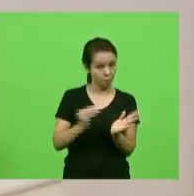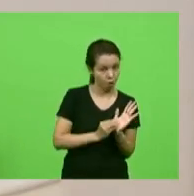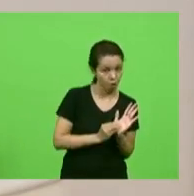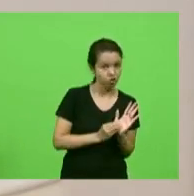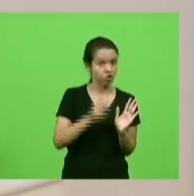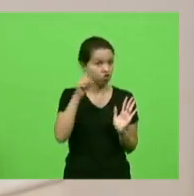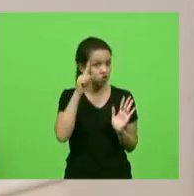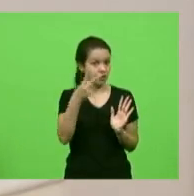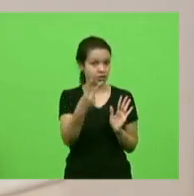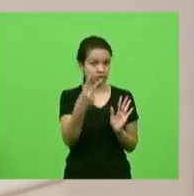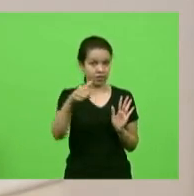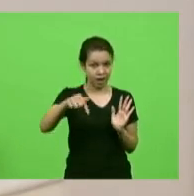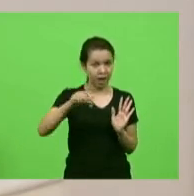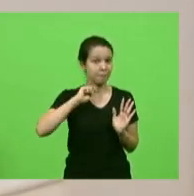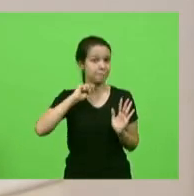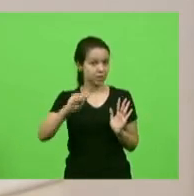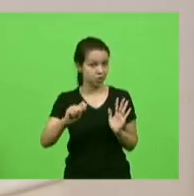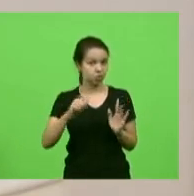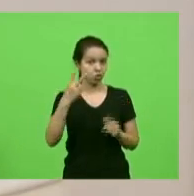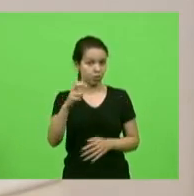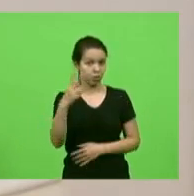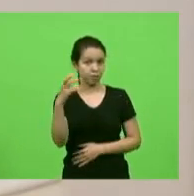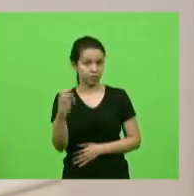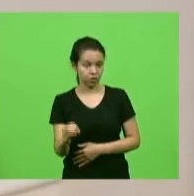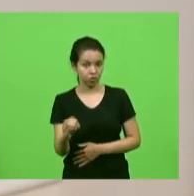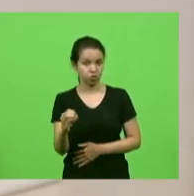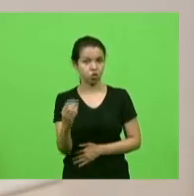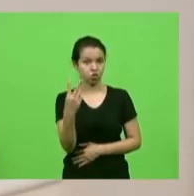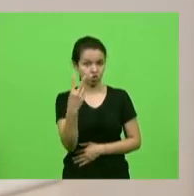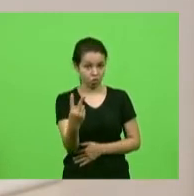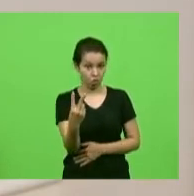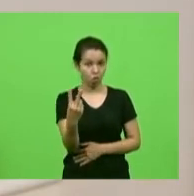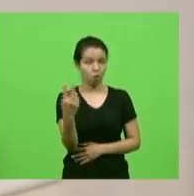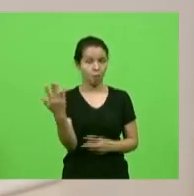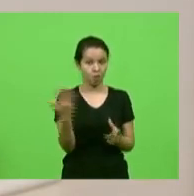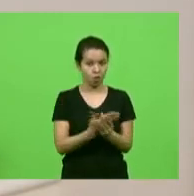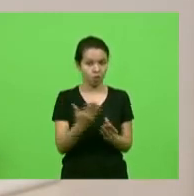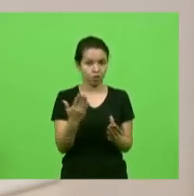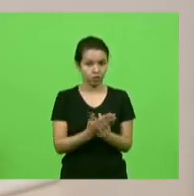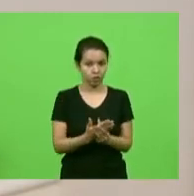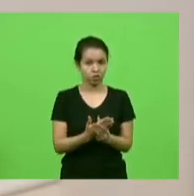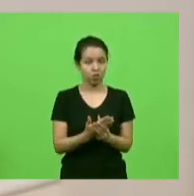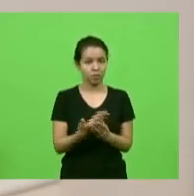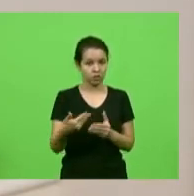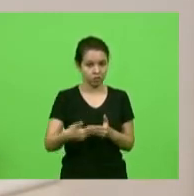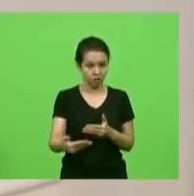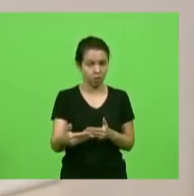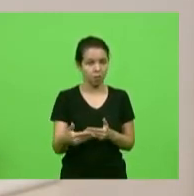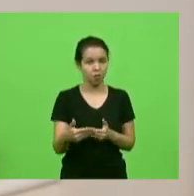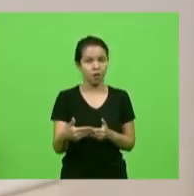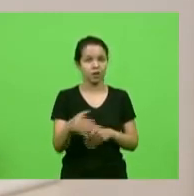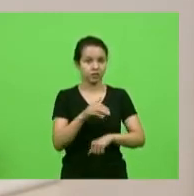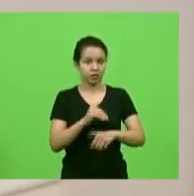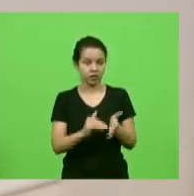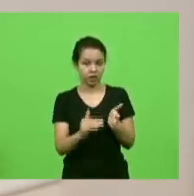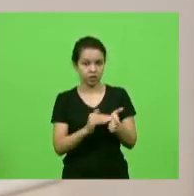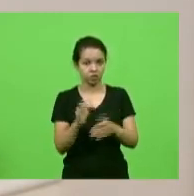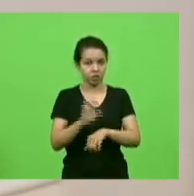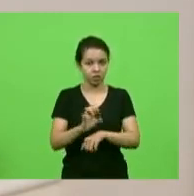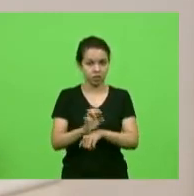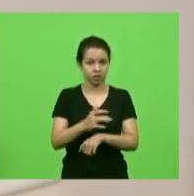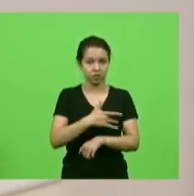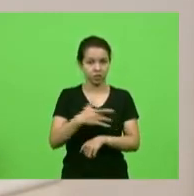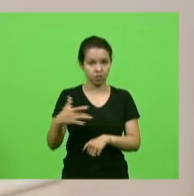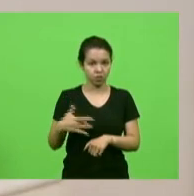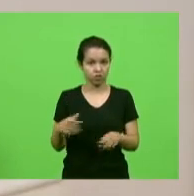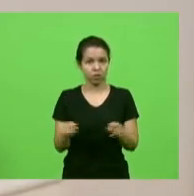2020 foram instaurados de ofício dois processos. O primeiro recomendando providências à Secretaria de Estado da Saúde e o segundo